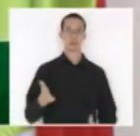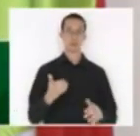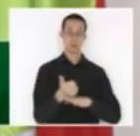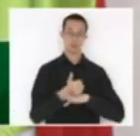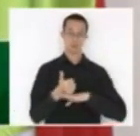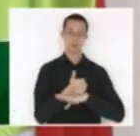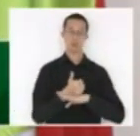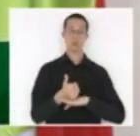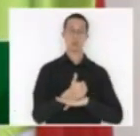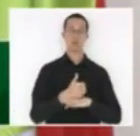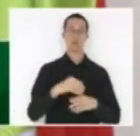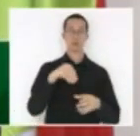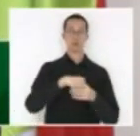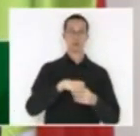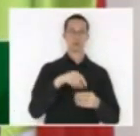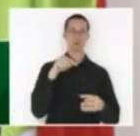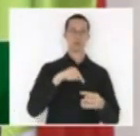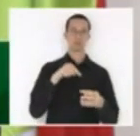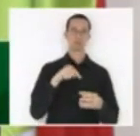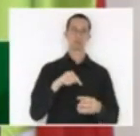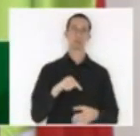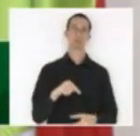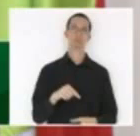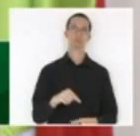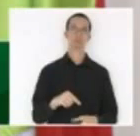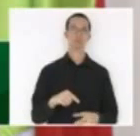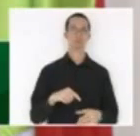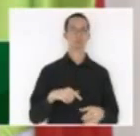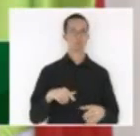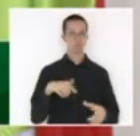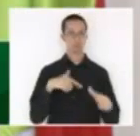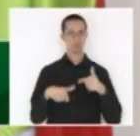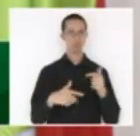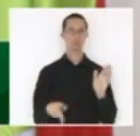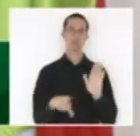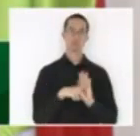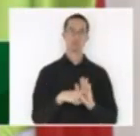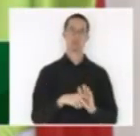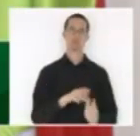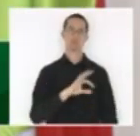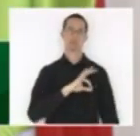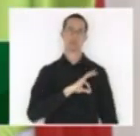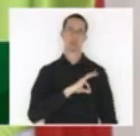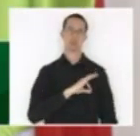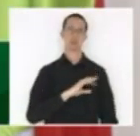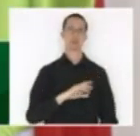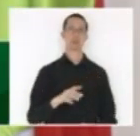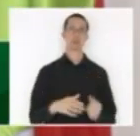do IGP, profissionais da segurança pública e que